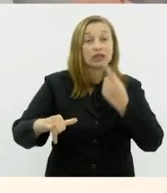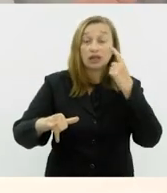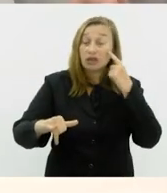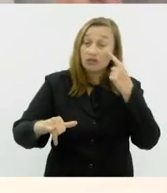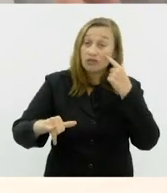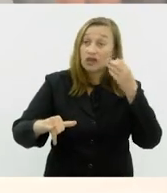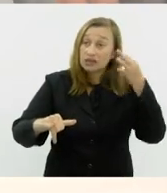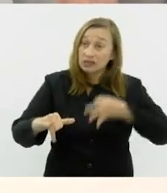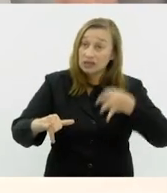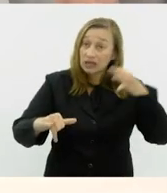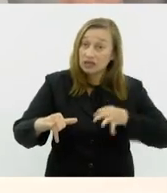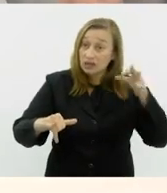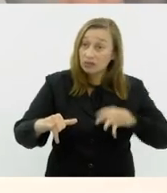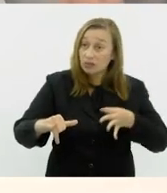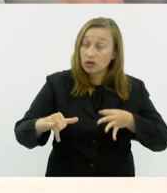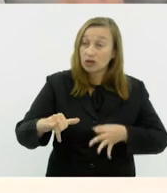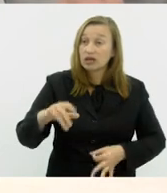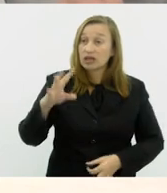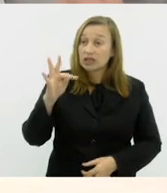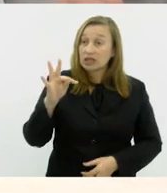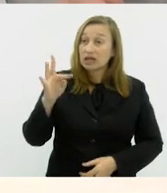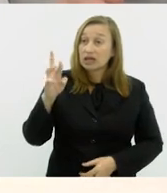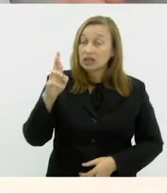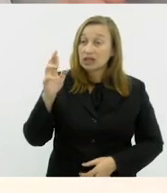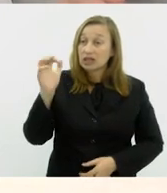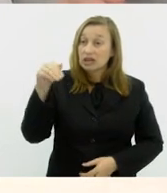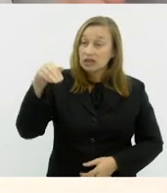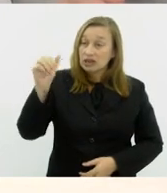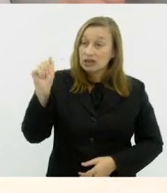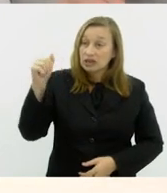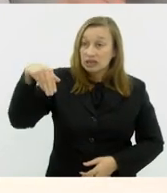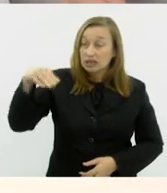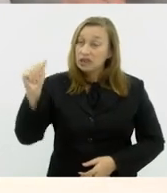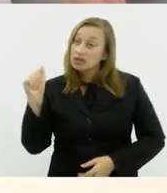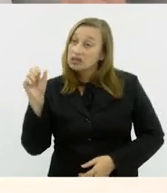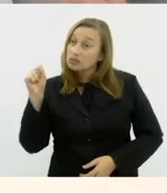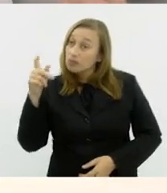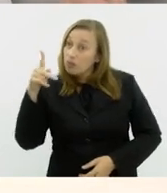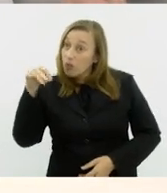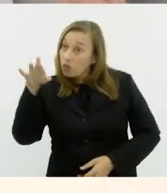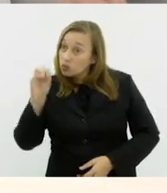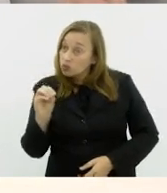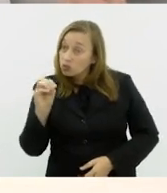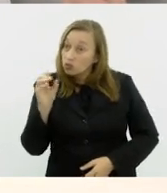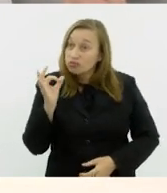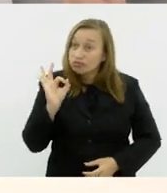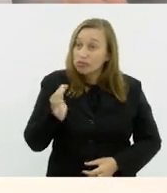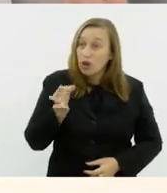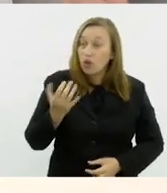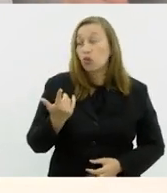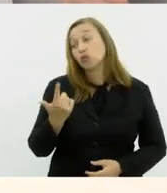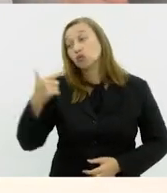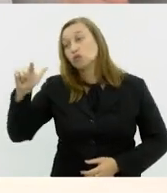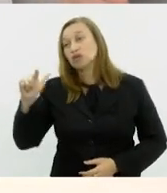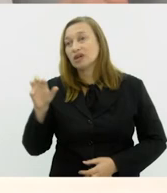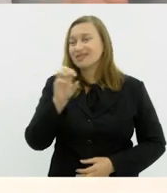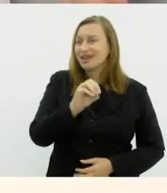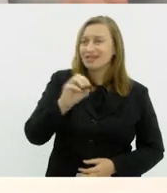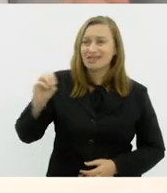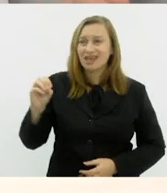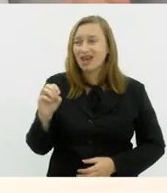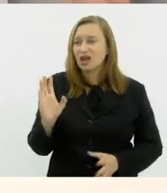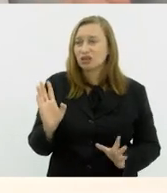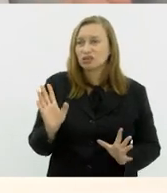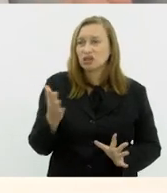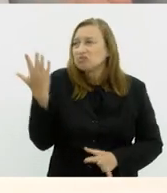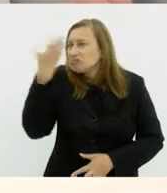um transponder específico para cada um identificado. Os outros são aquele 00, que é um para todos, você não